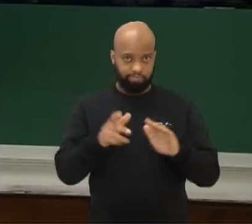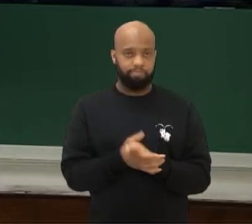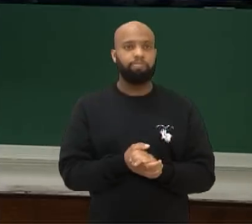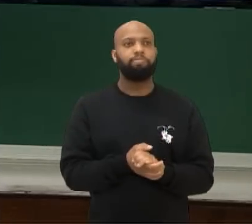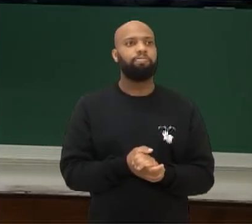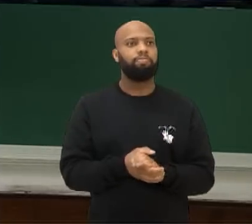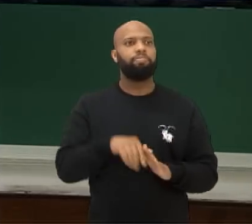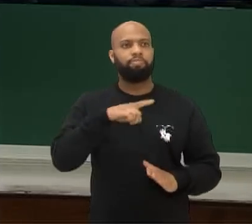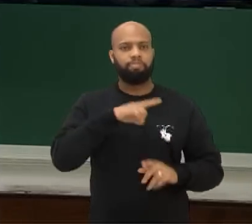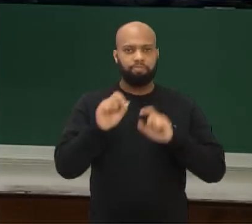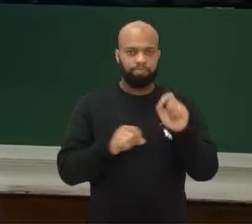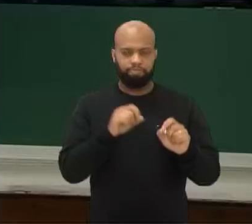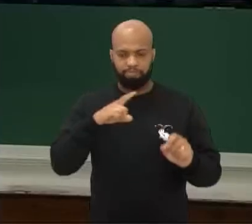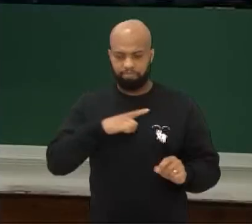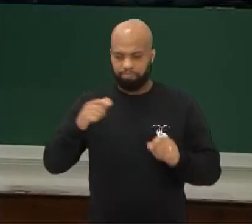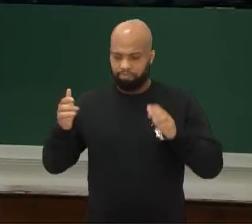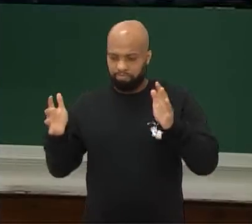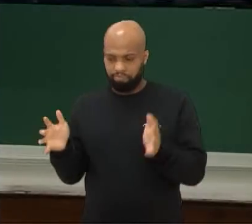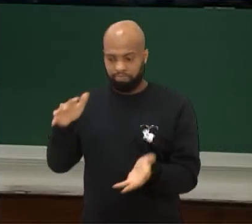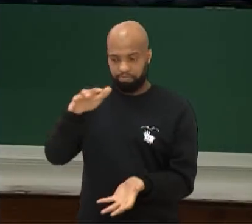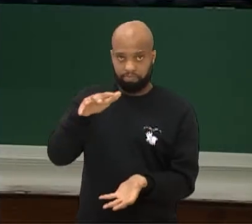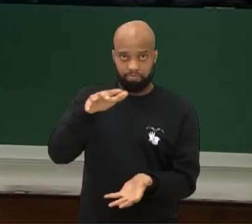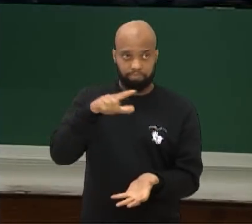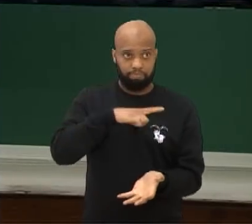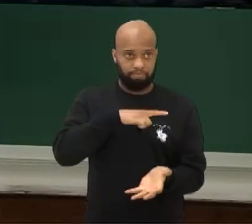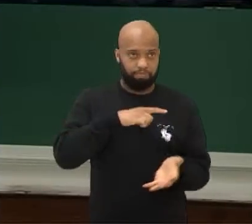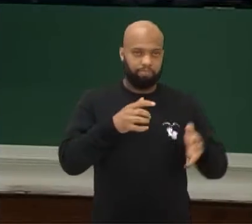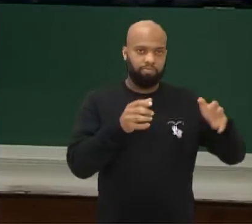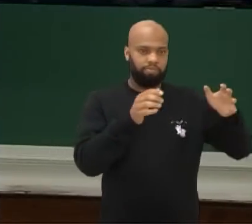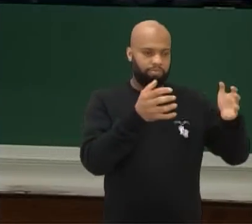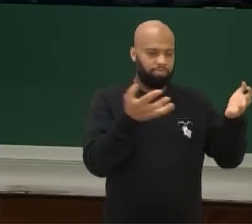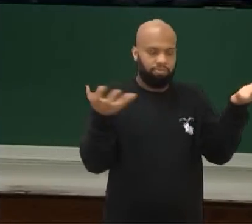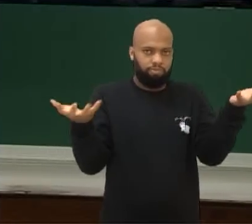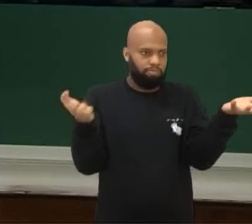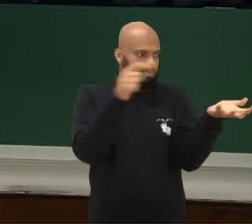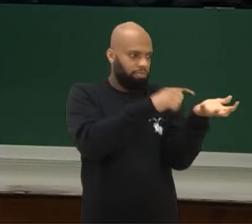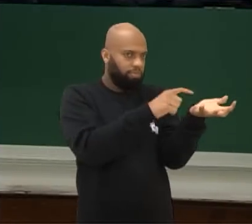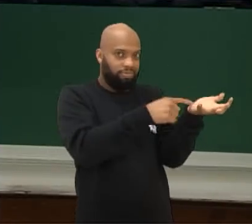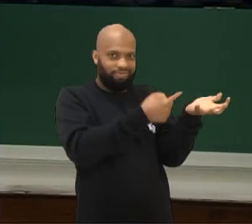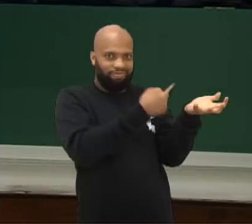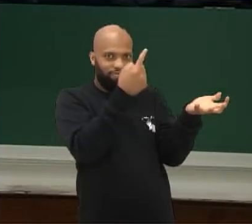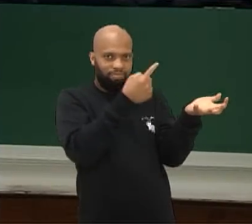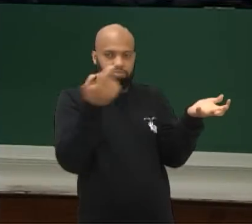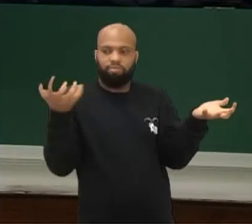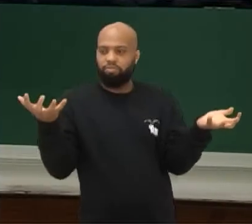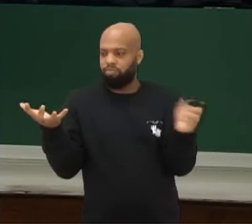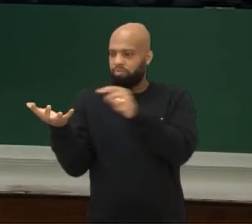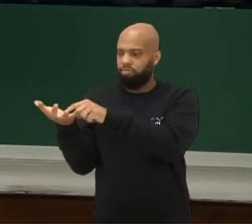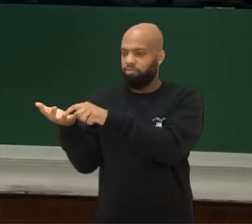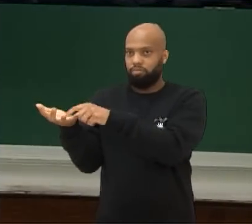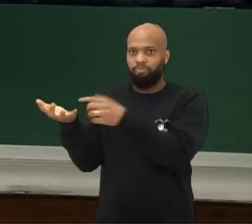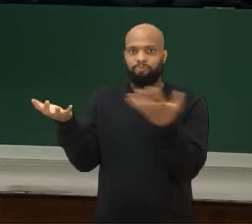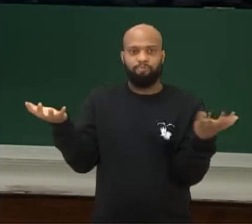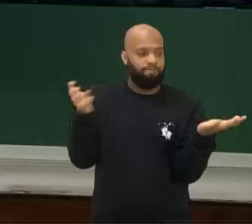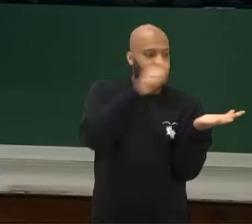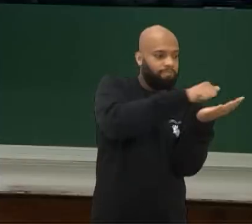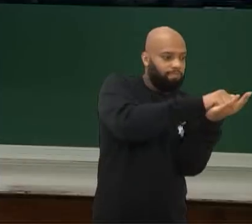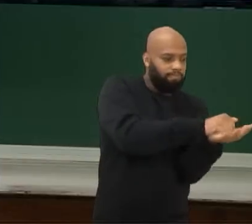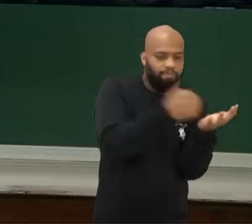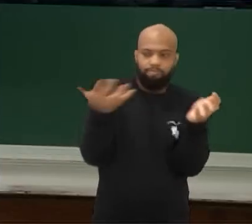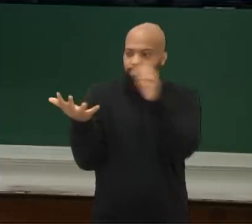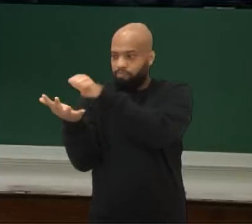Ou seja, a quantidade que eu tenho no primeiro membro, no primeiro prato, é a mesma quantidade do segundo